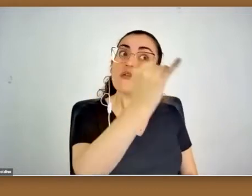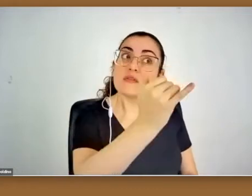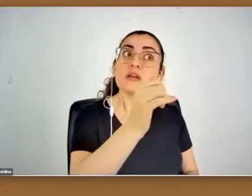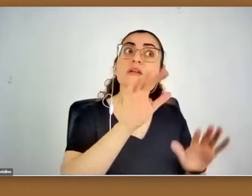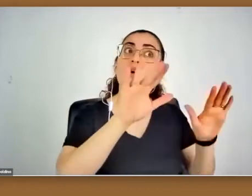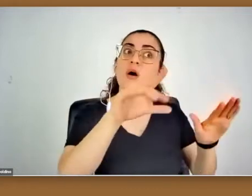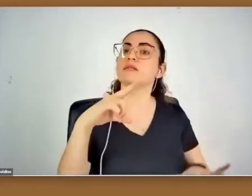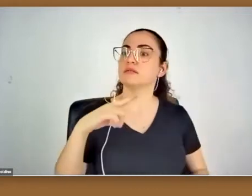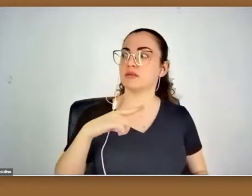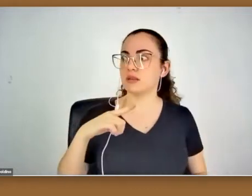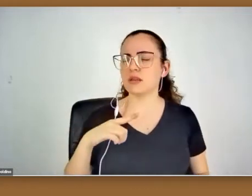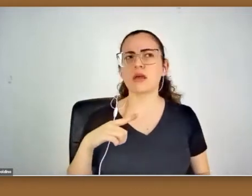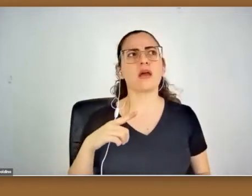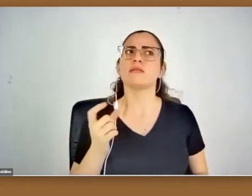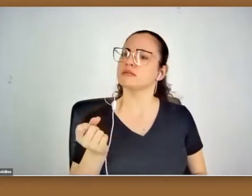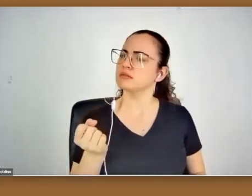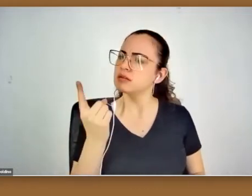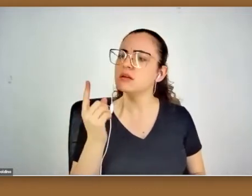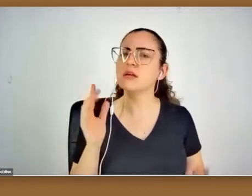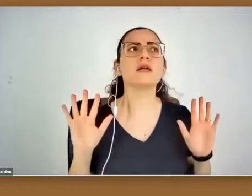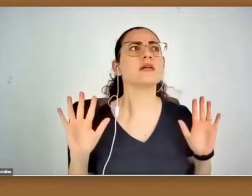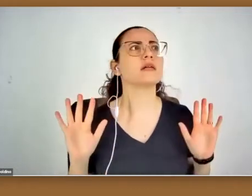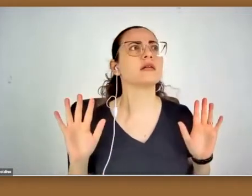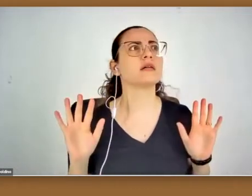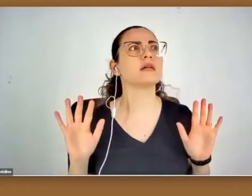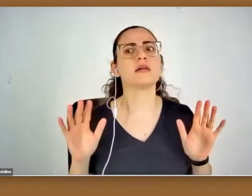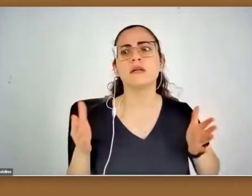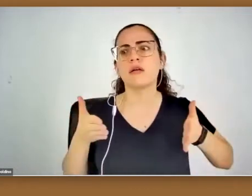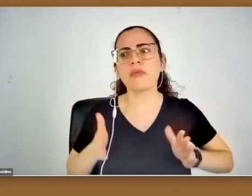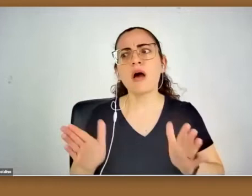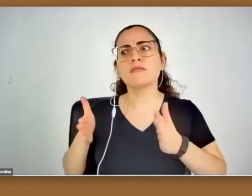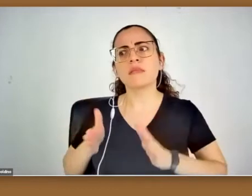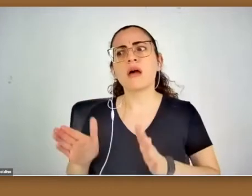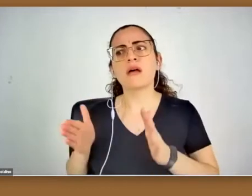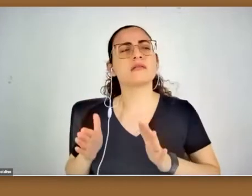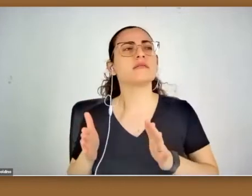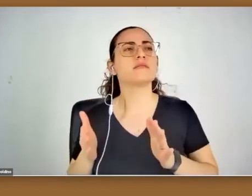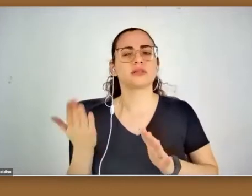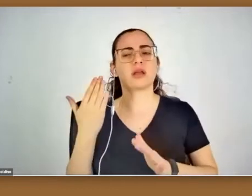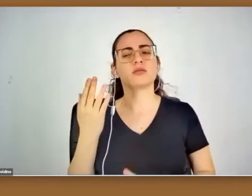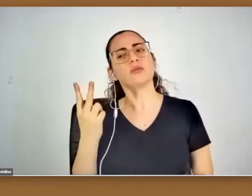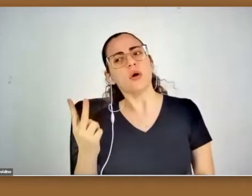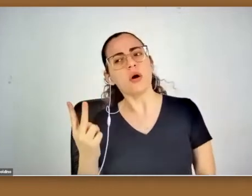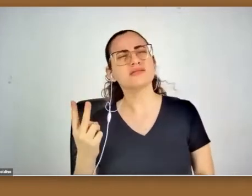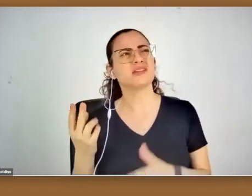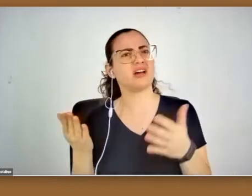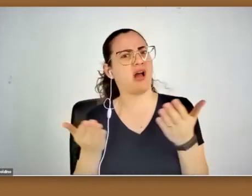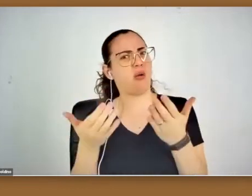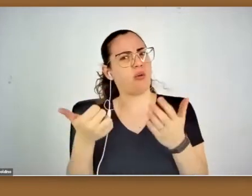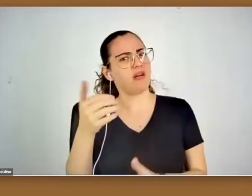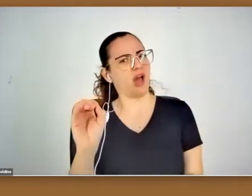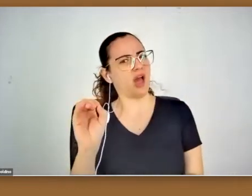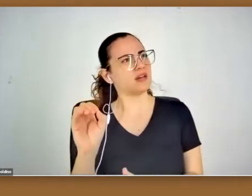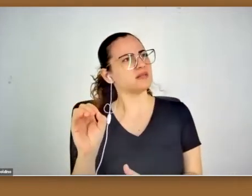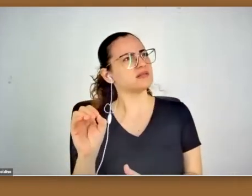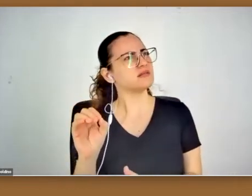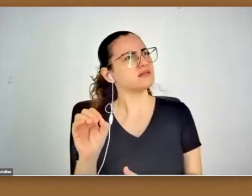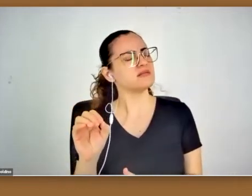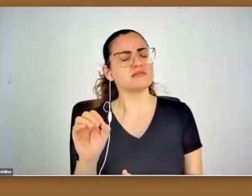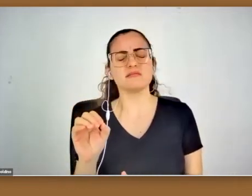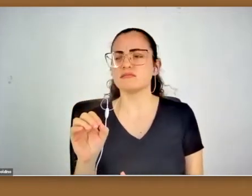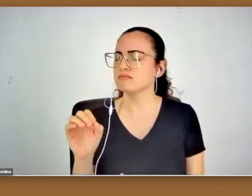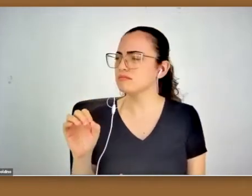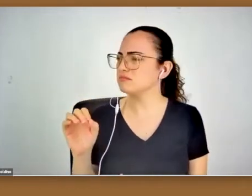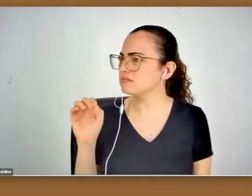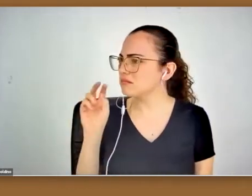2 crianças por semana com isso, agora eu estou atendendo 10. Veja só a importância da epidemiologia, aumento de frequência